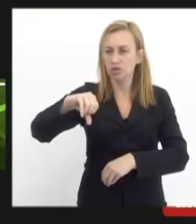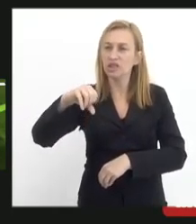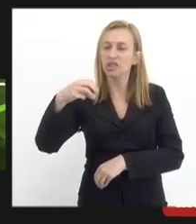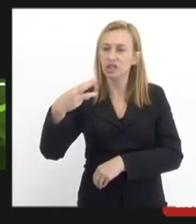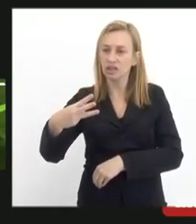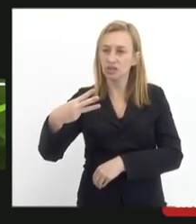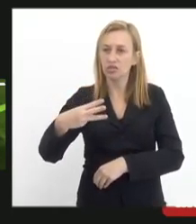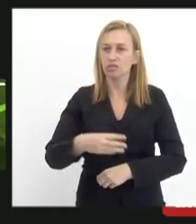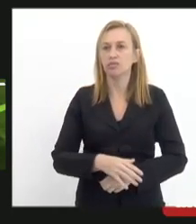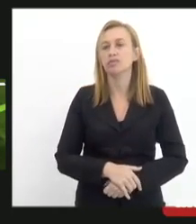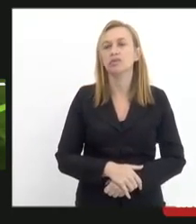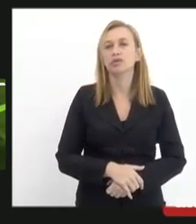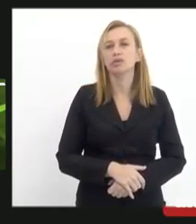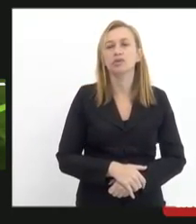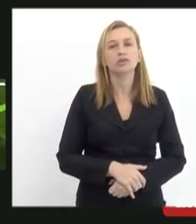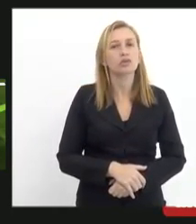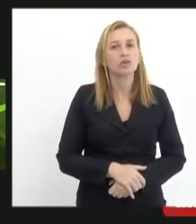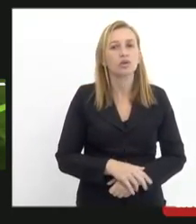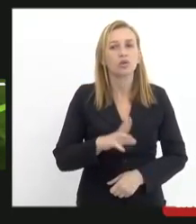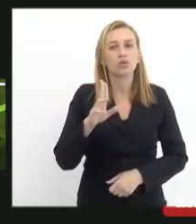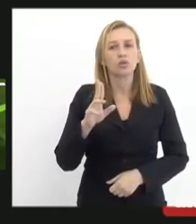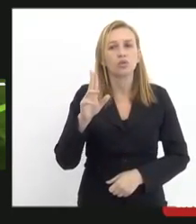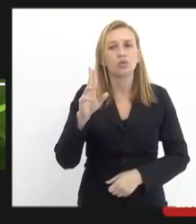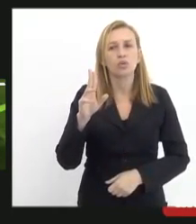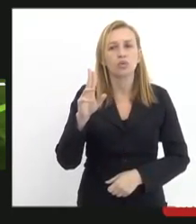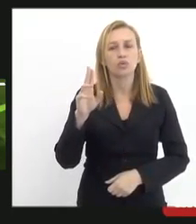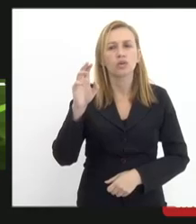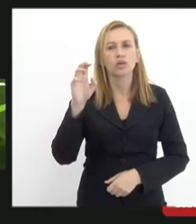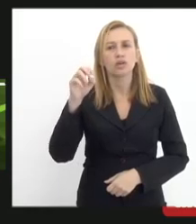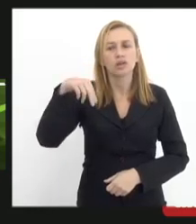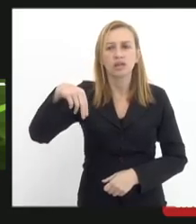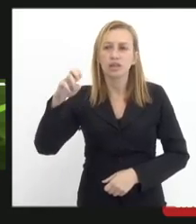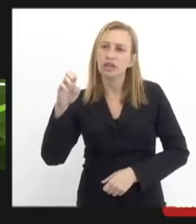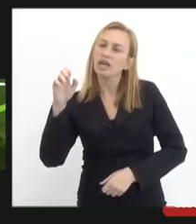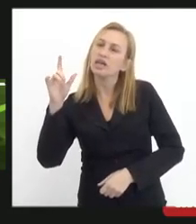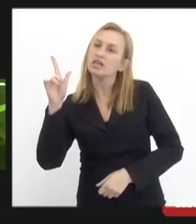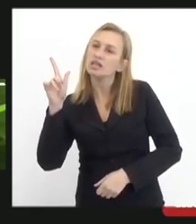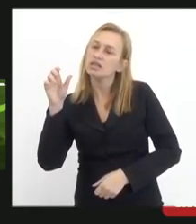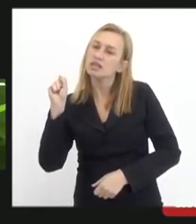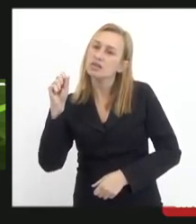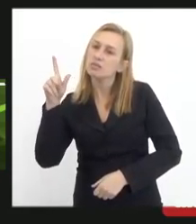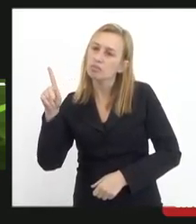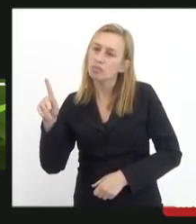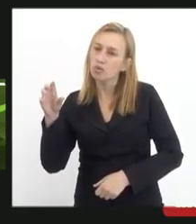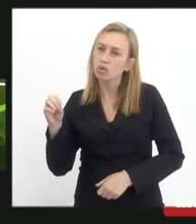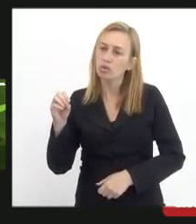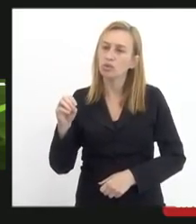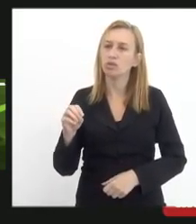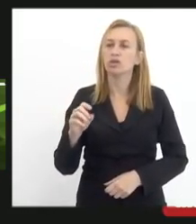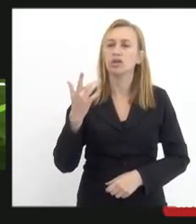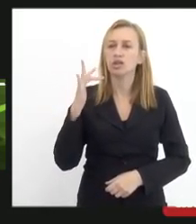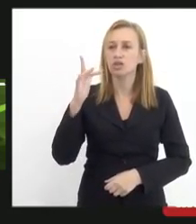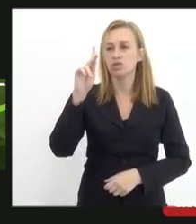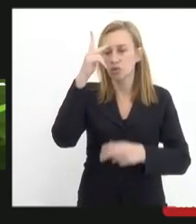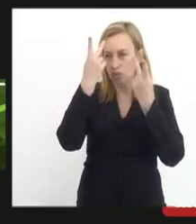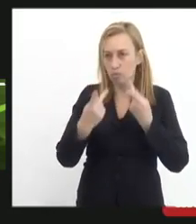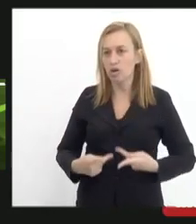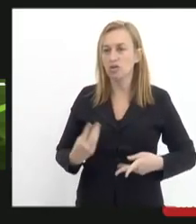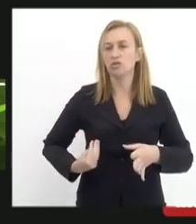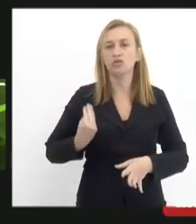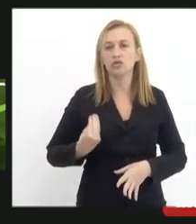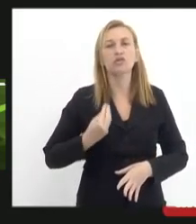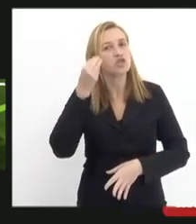1993, a Unesco criou um projeto chamado Tesouro Humanos Vivos, a partir de